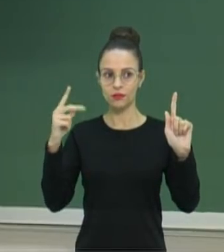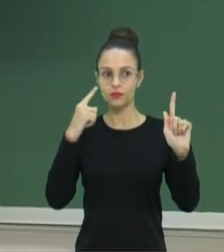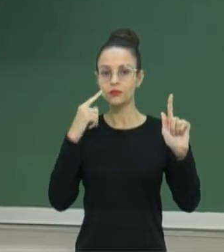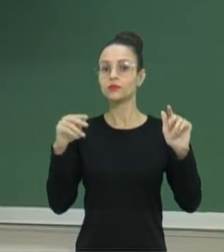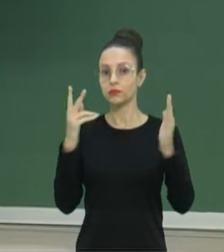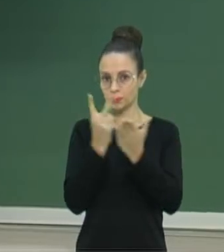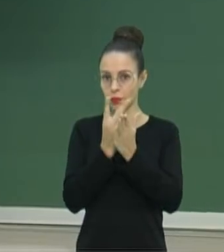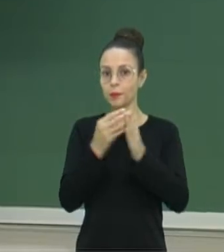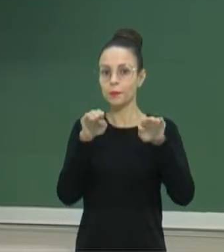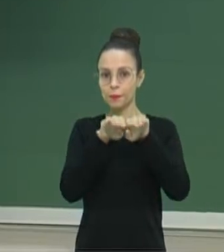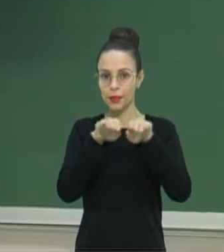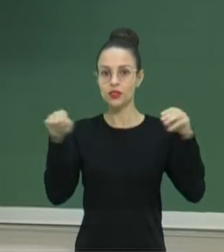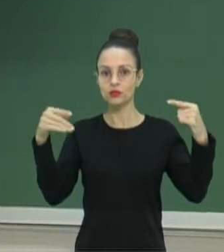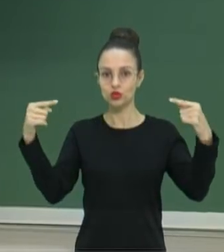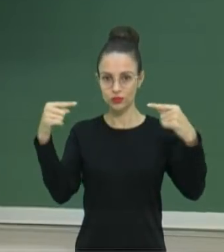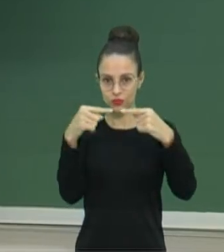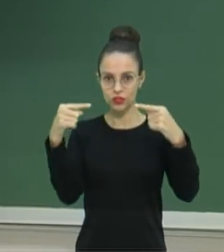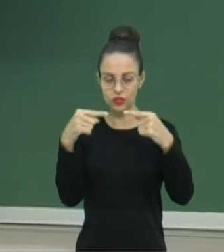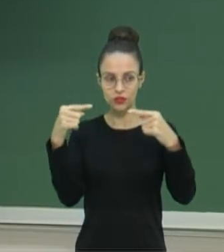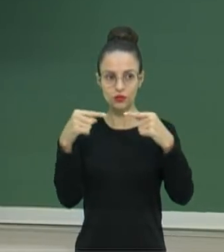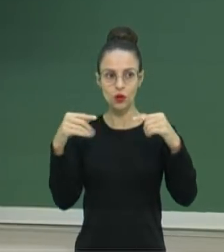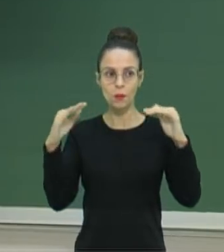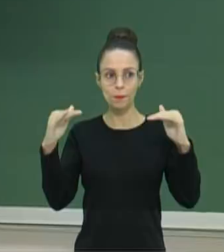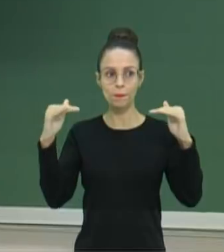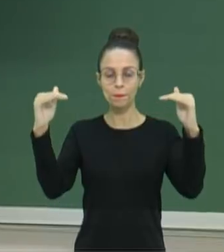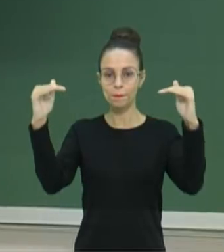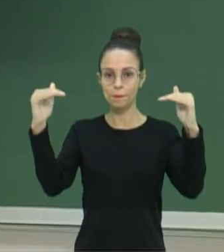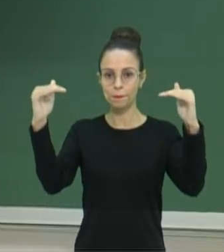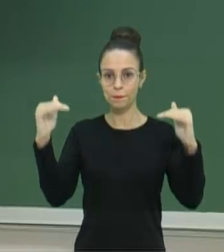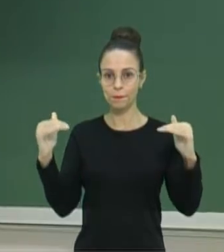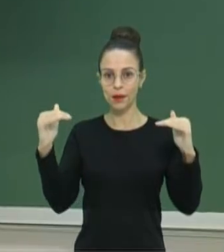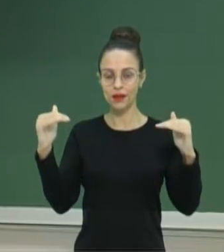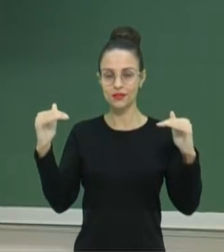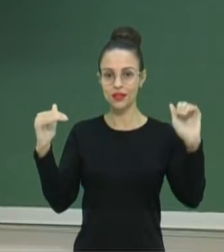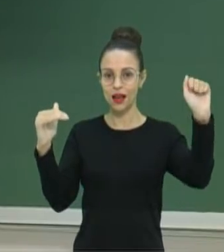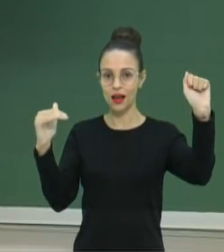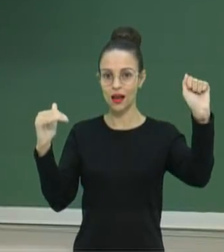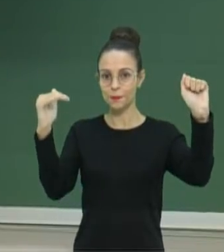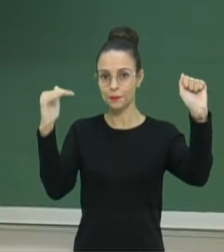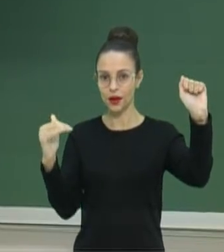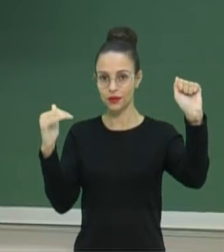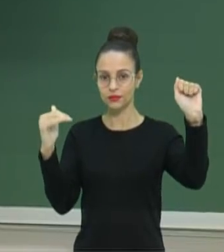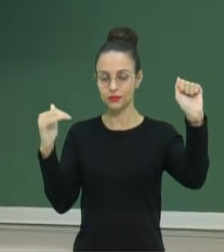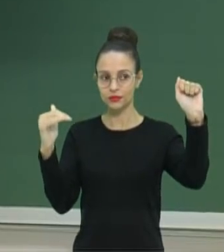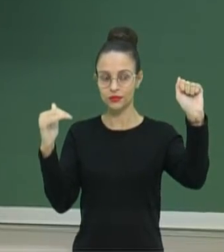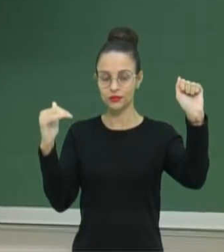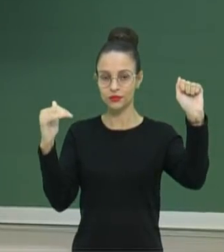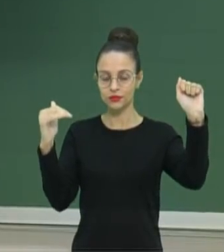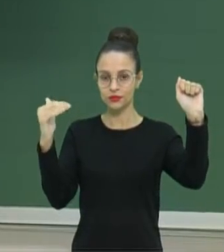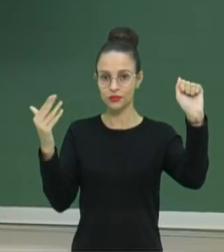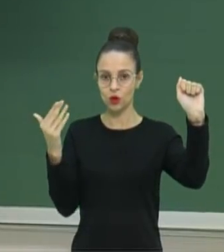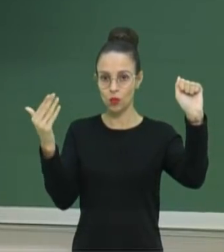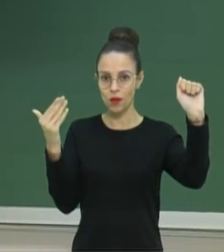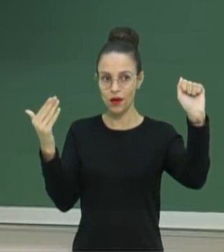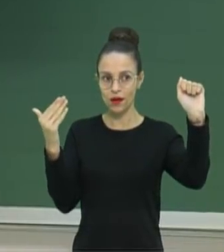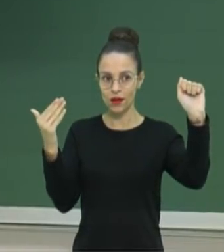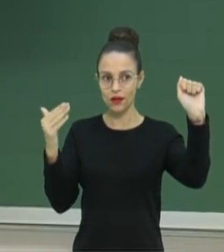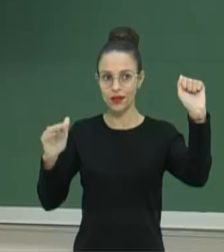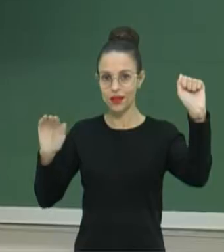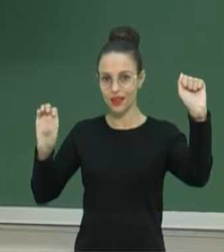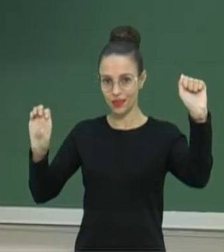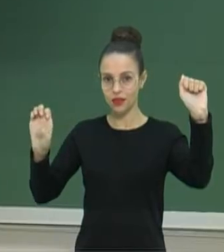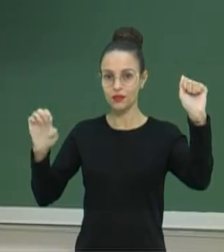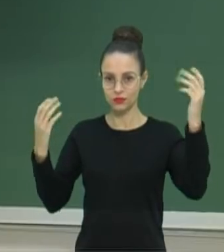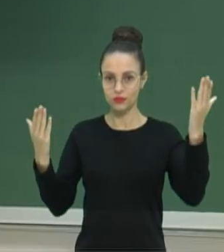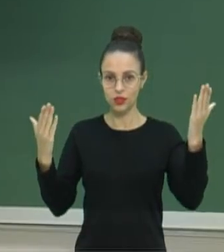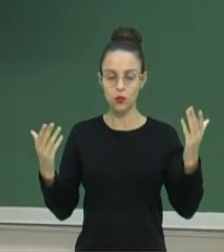estão no mesmo nível, mas eles estão abaixo do ponto A, em questão do ponto A e do ponto E,